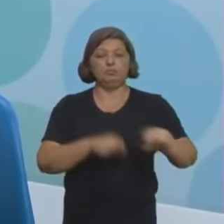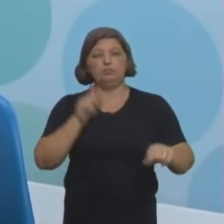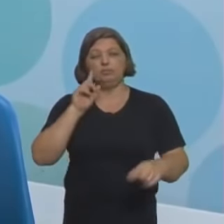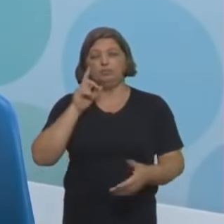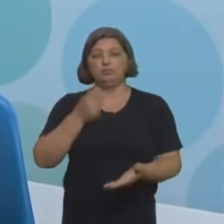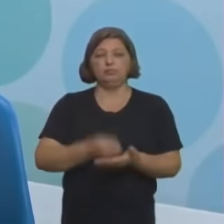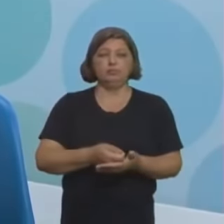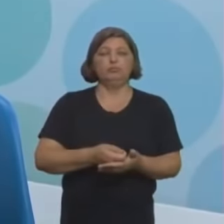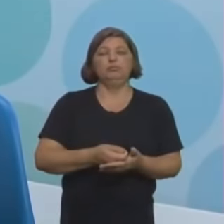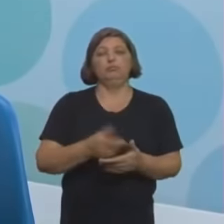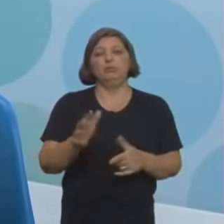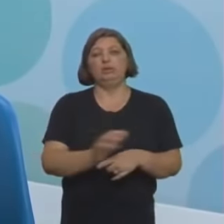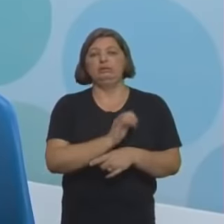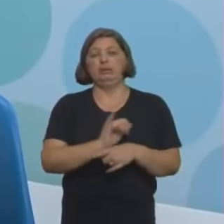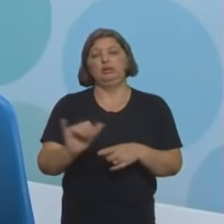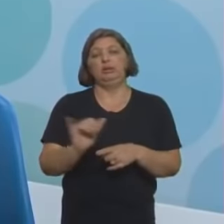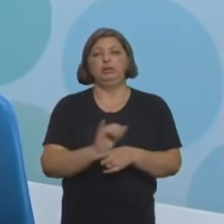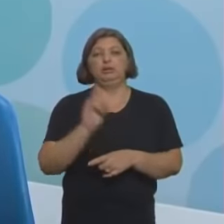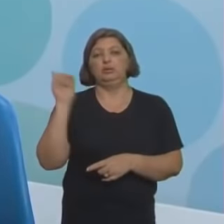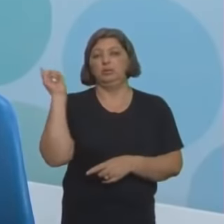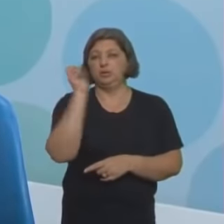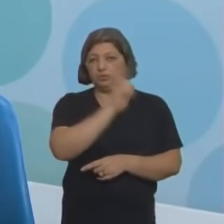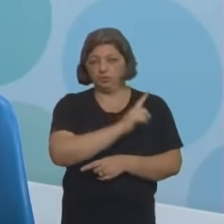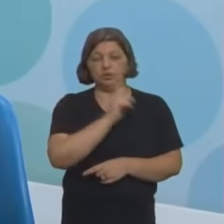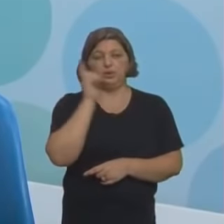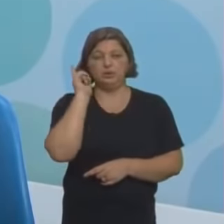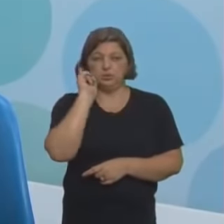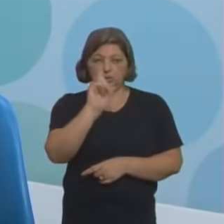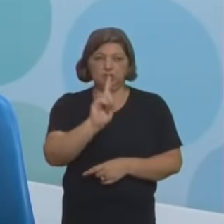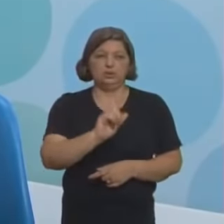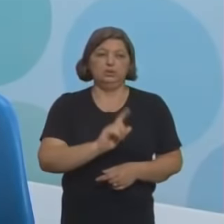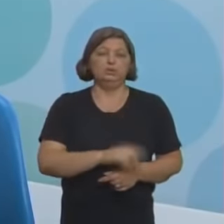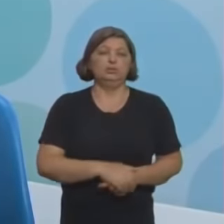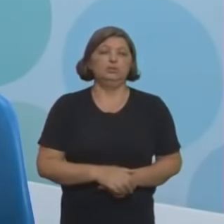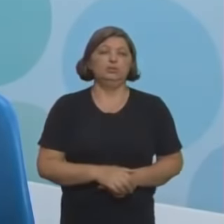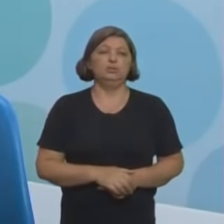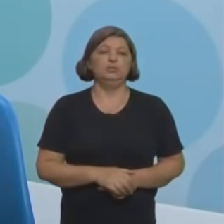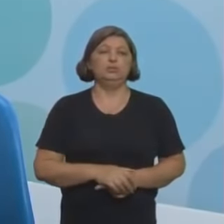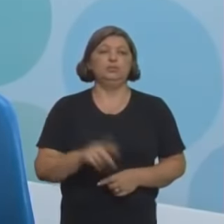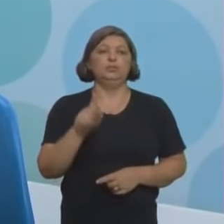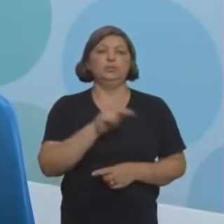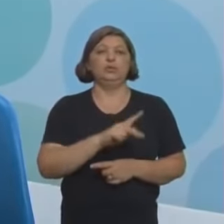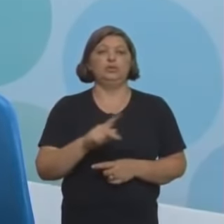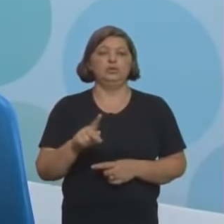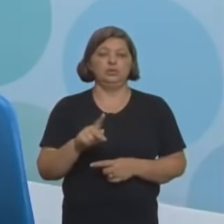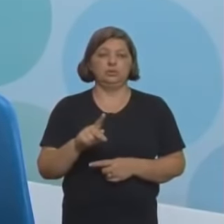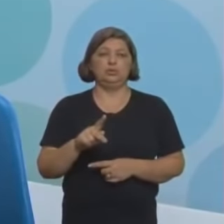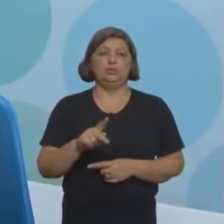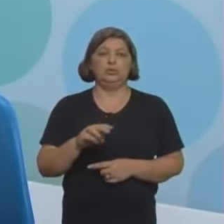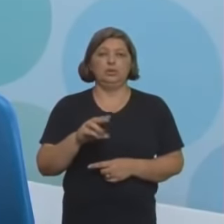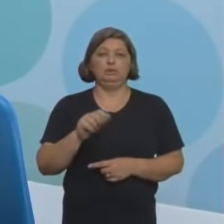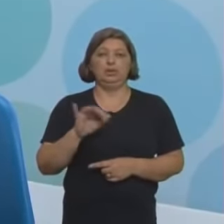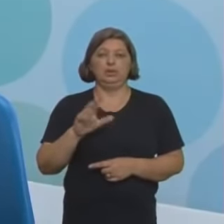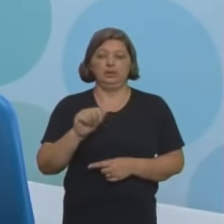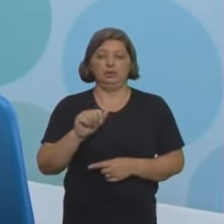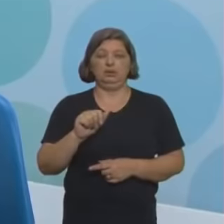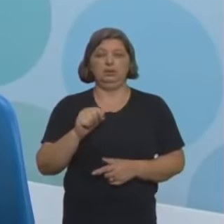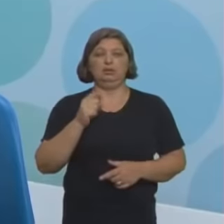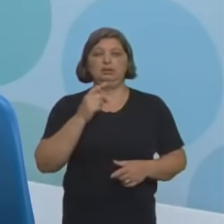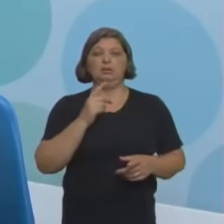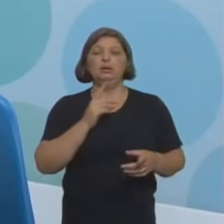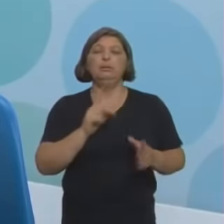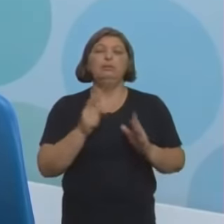suas dificuldades. A professora Maria José, diálogo, levando a pensar